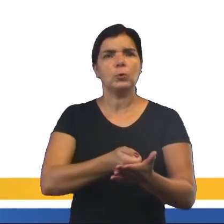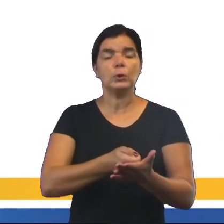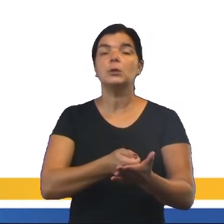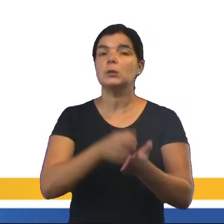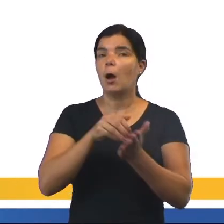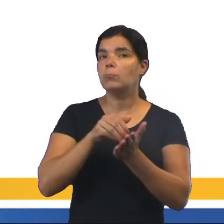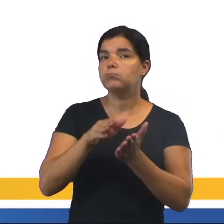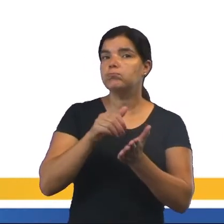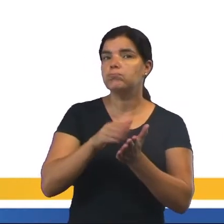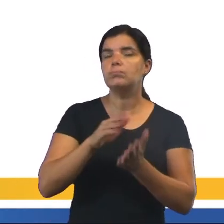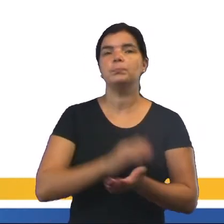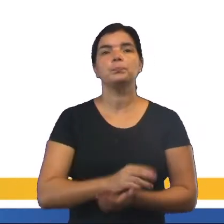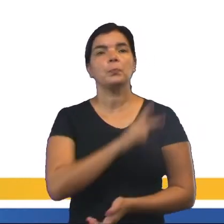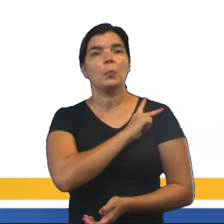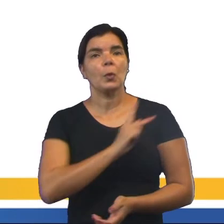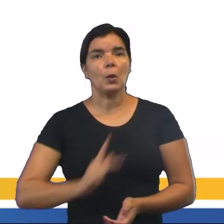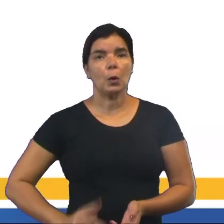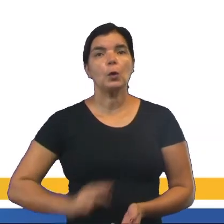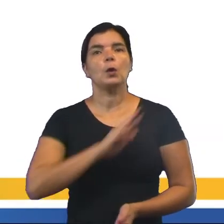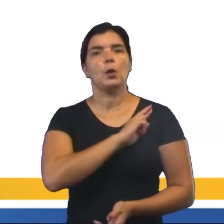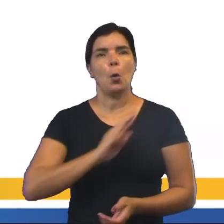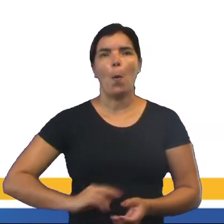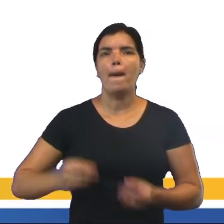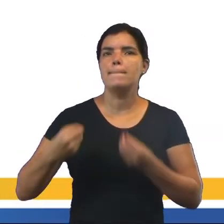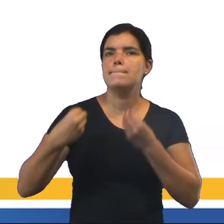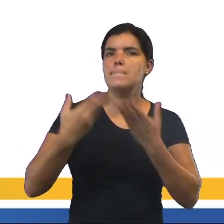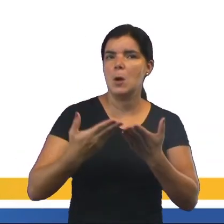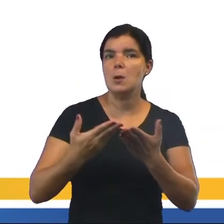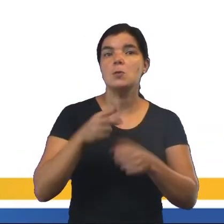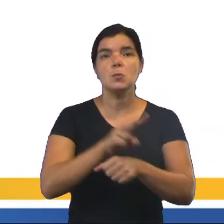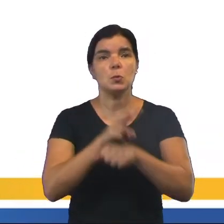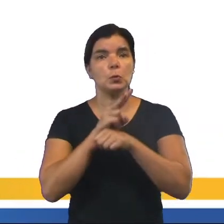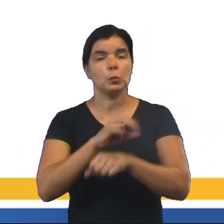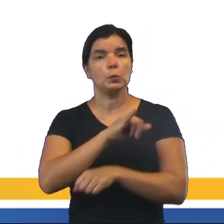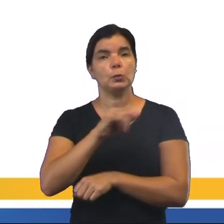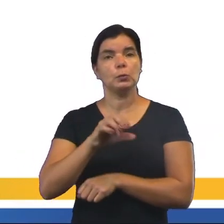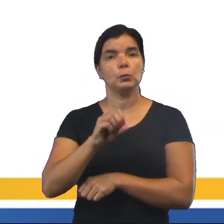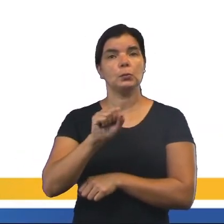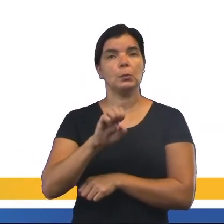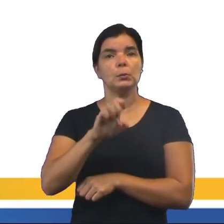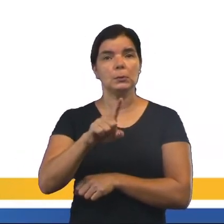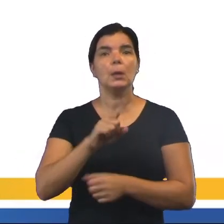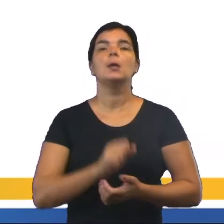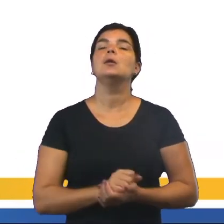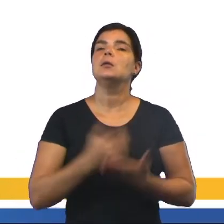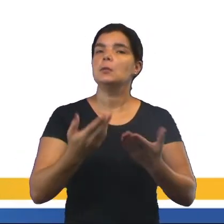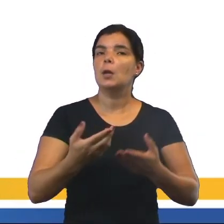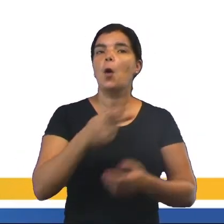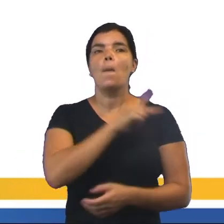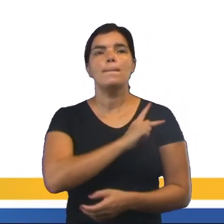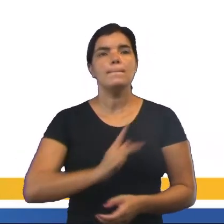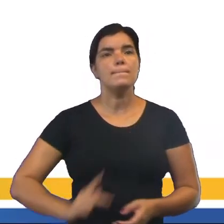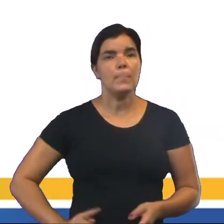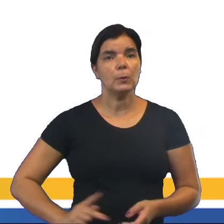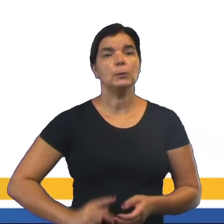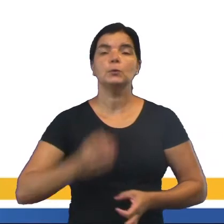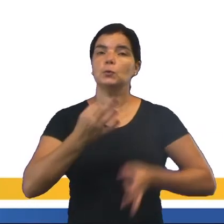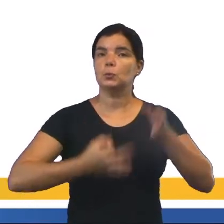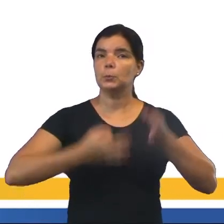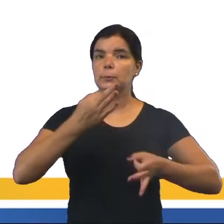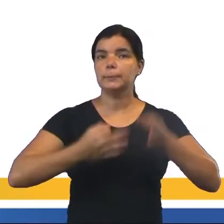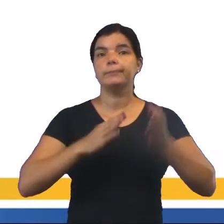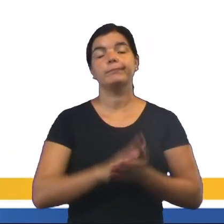renunciar. A presidência da República foi entregue temporariamente a José Linhares, então presidente do Supremo Tribunal